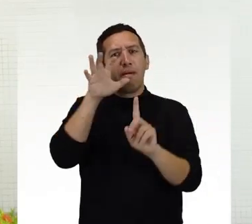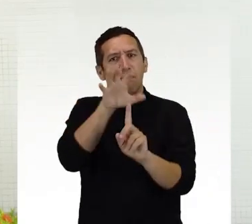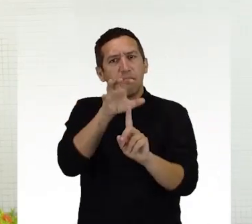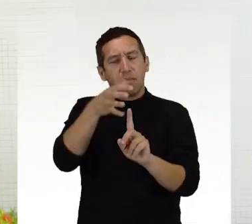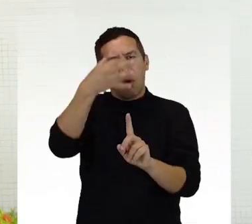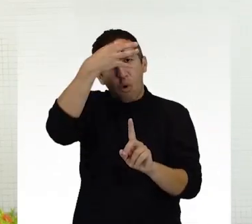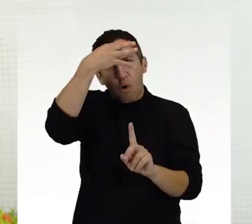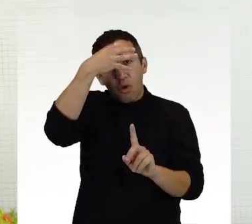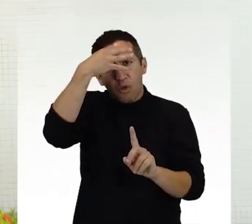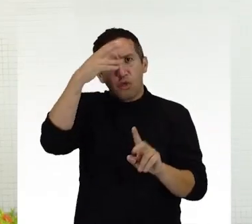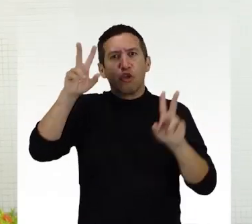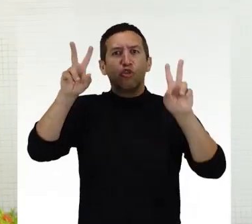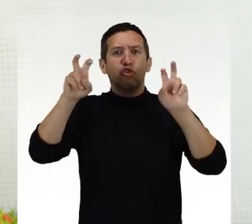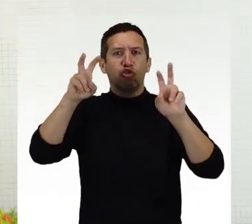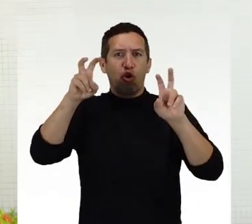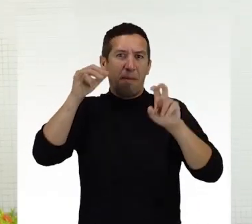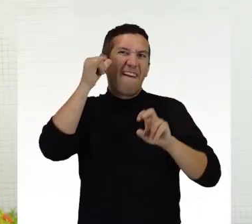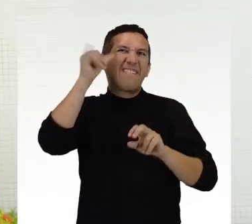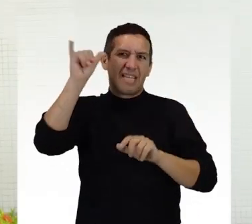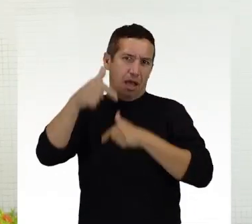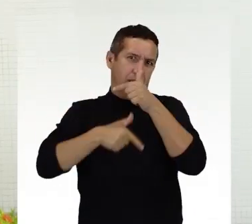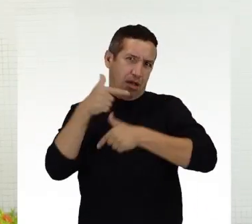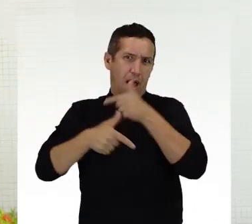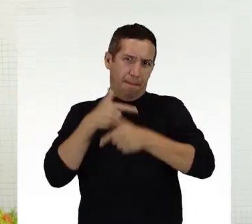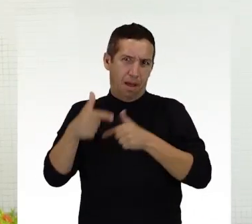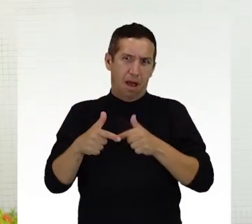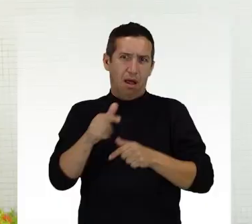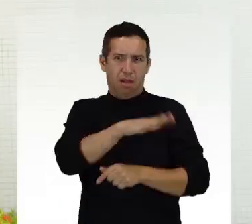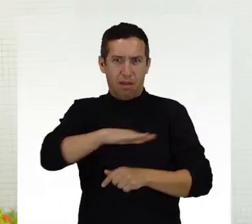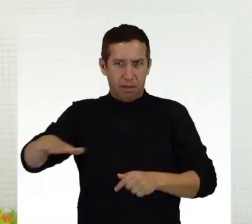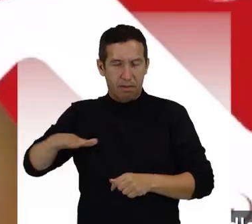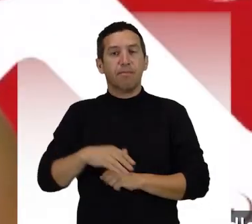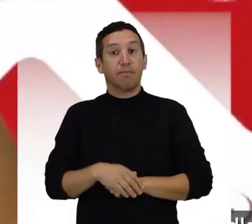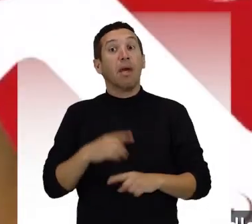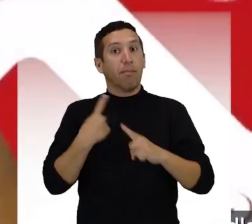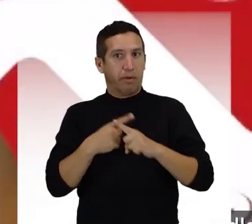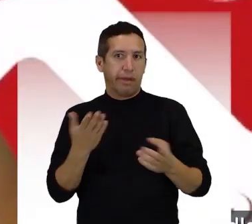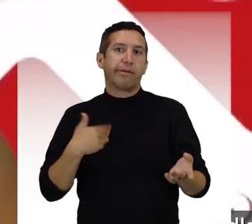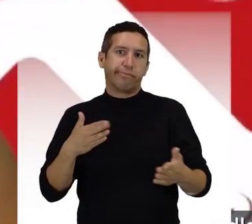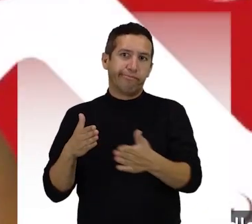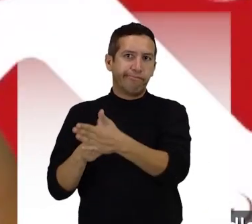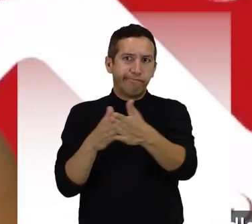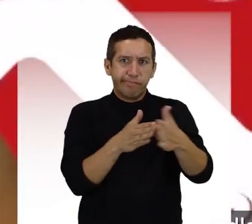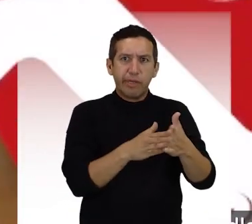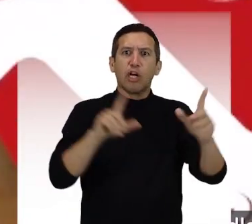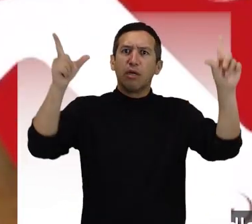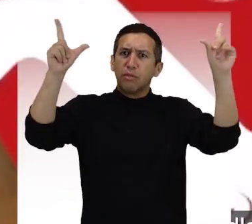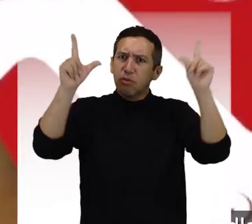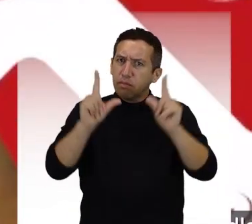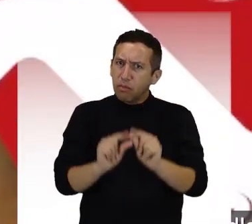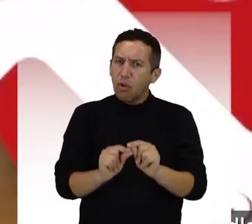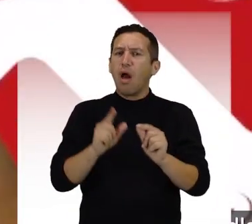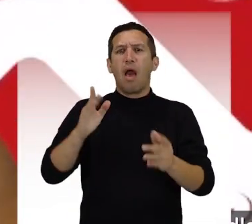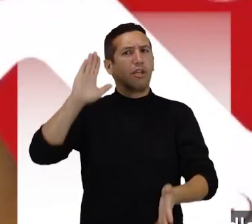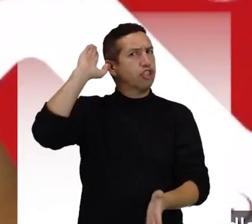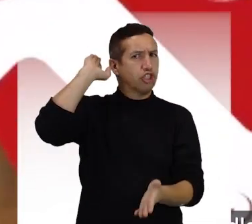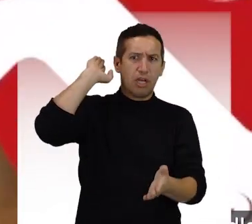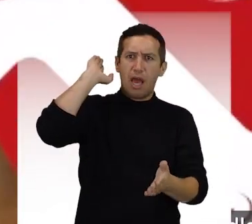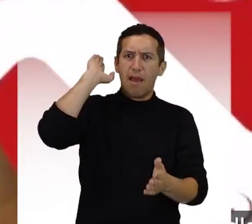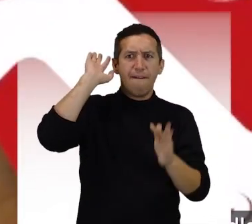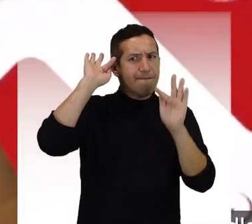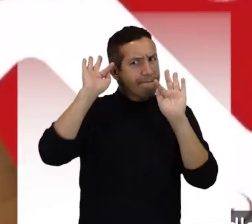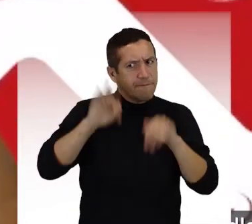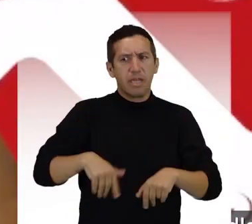que promove conscientização e prevenção ao trabalho infantil. Sim, a importância do projeto é porque um grande obstáculo que a gente tem